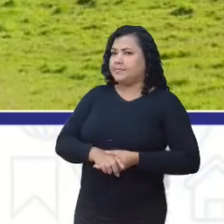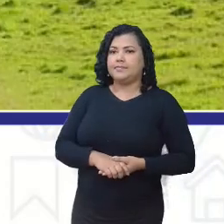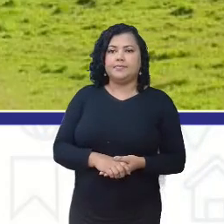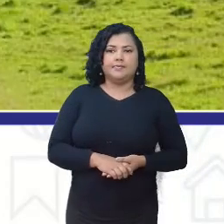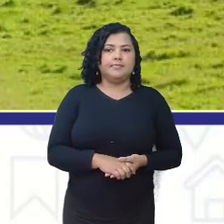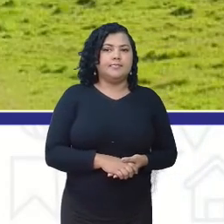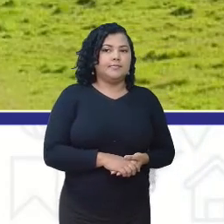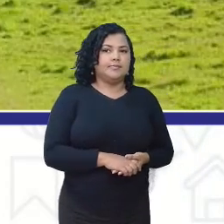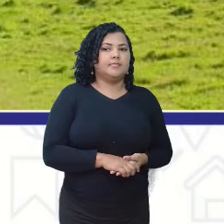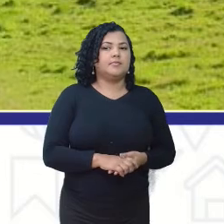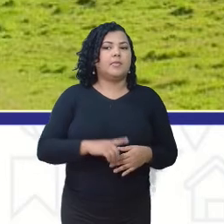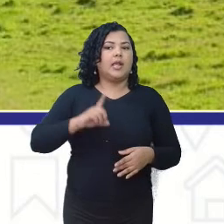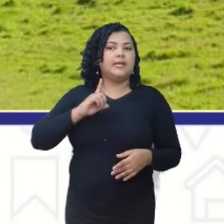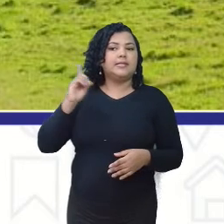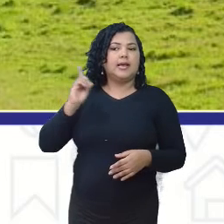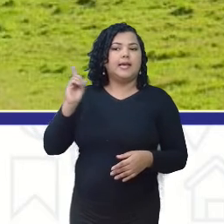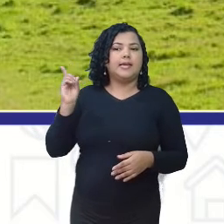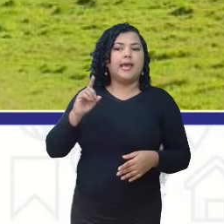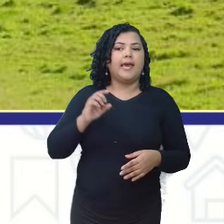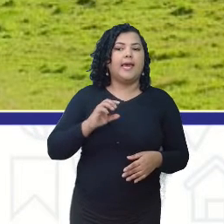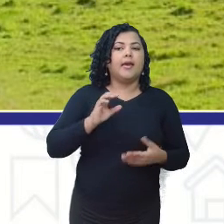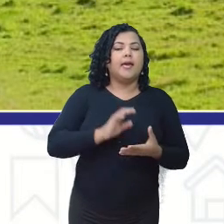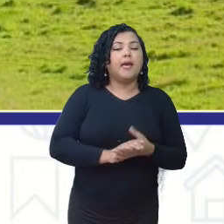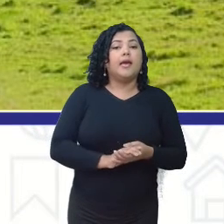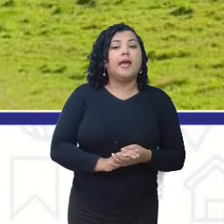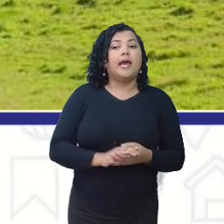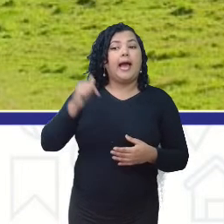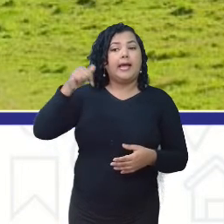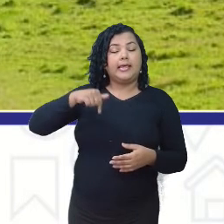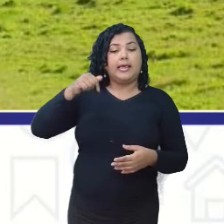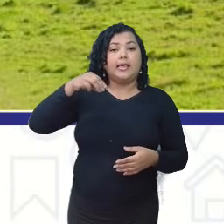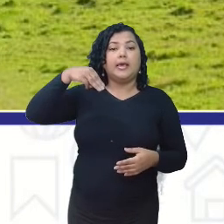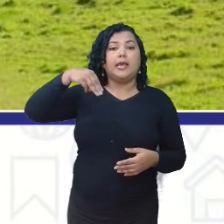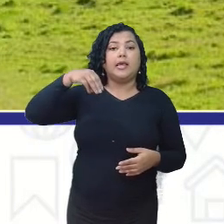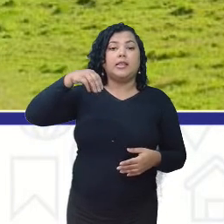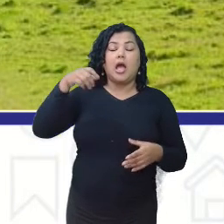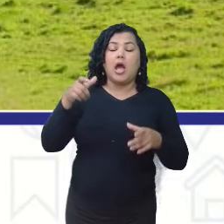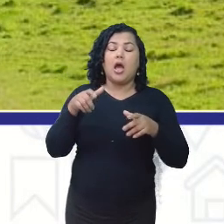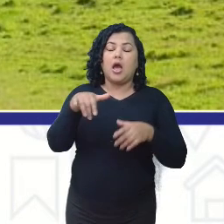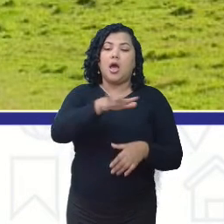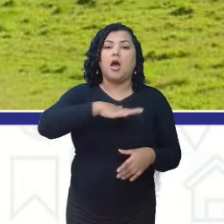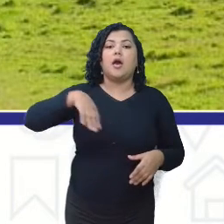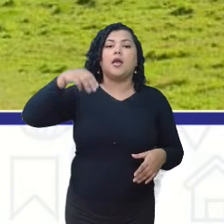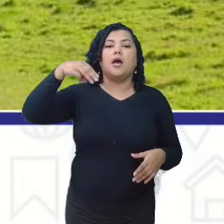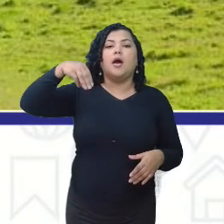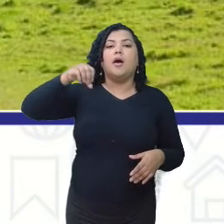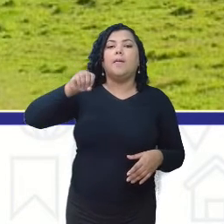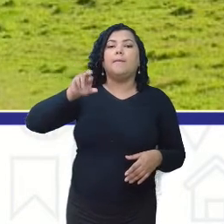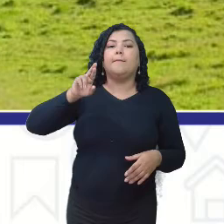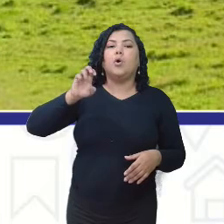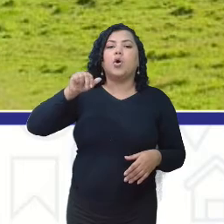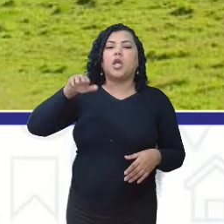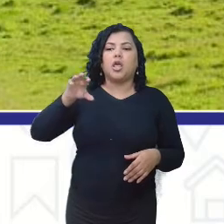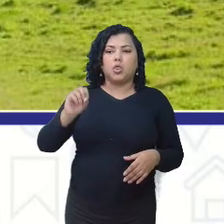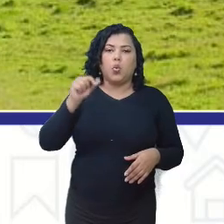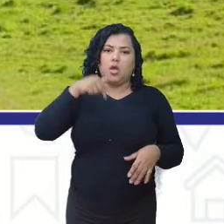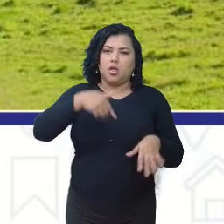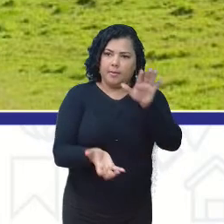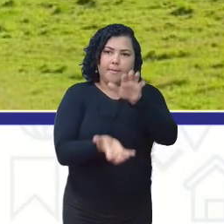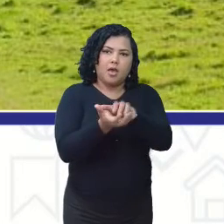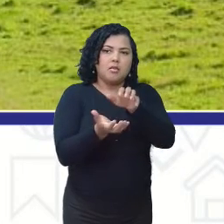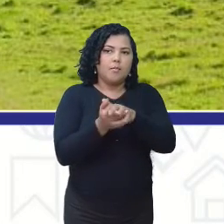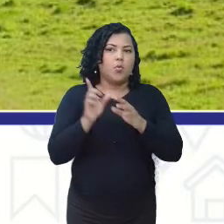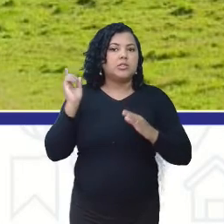Grande do Engenho Moreno, no território, na região metropolitana de Recife, território, né, de Pernambuco. Então, aqui ó,